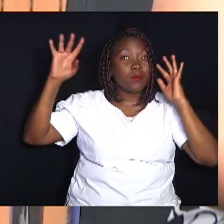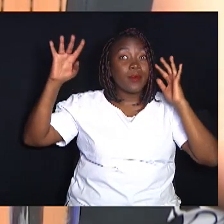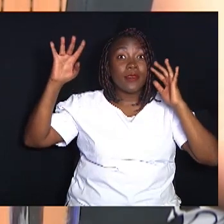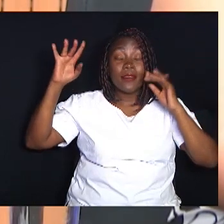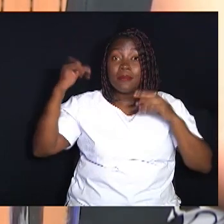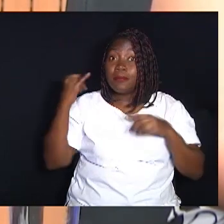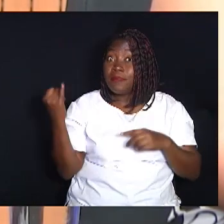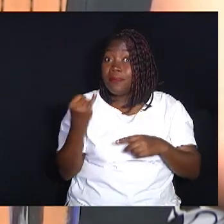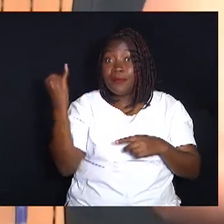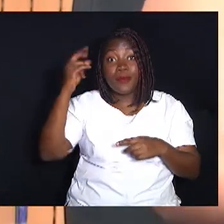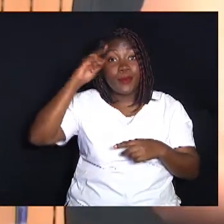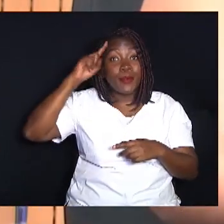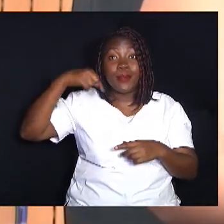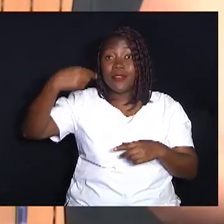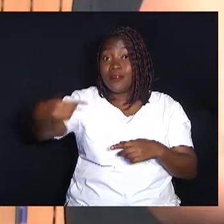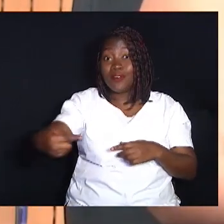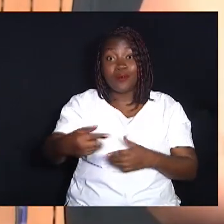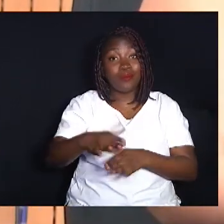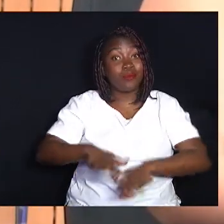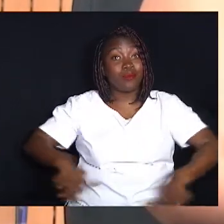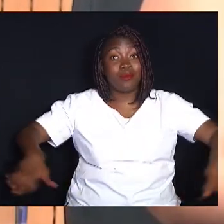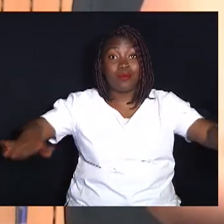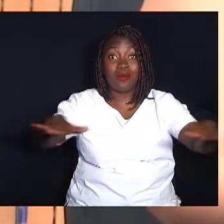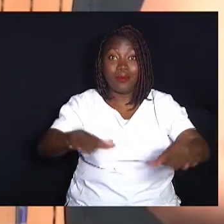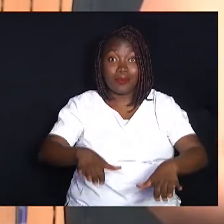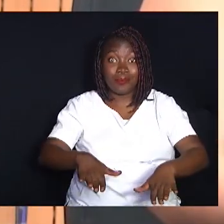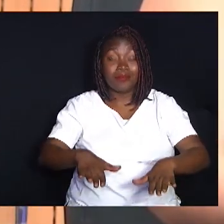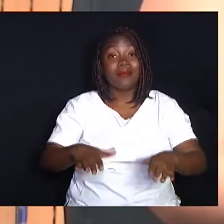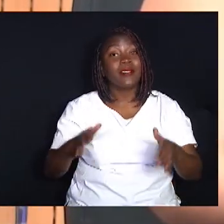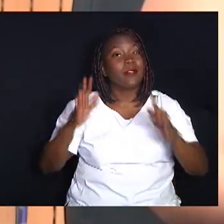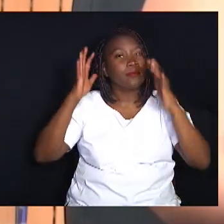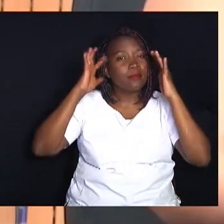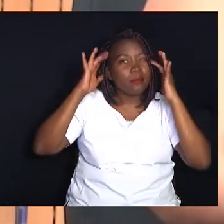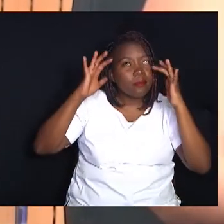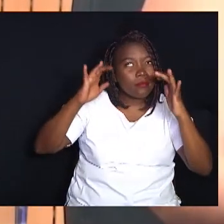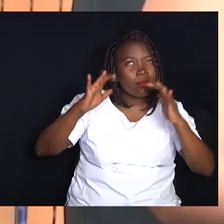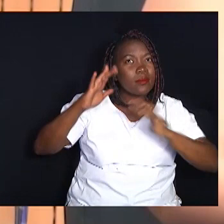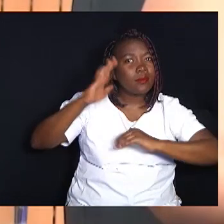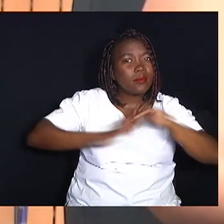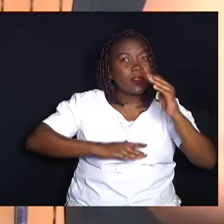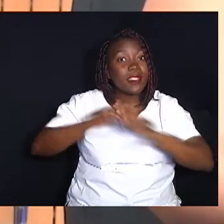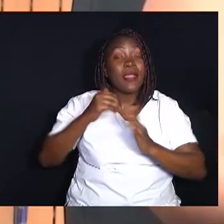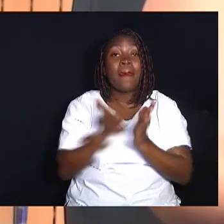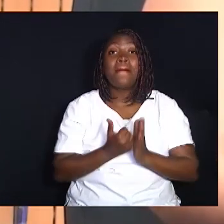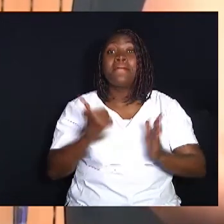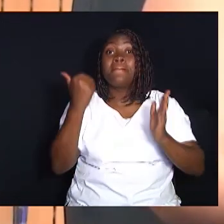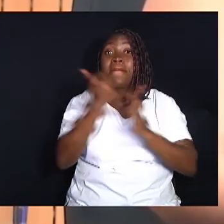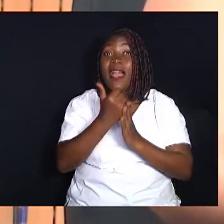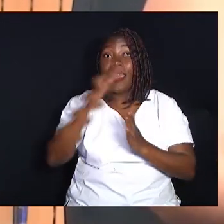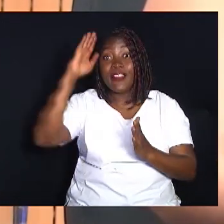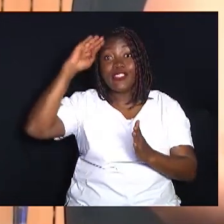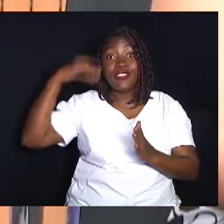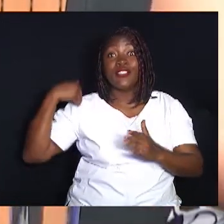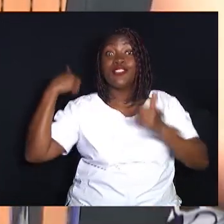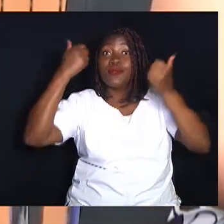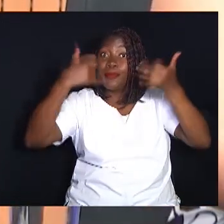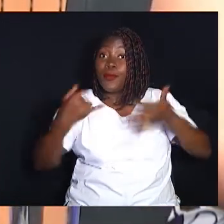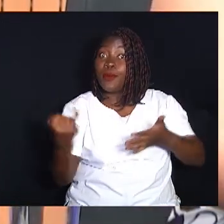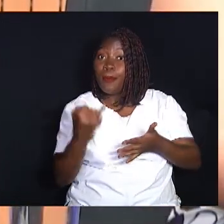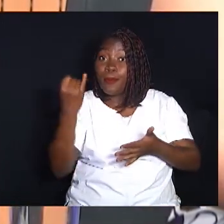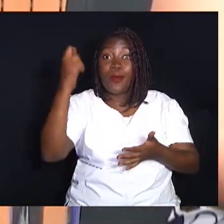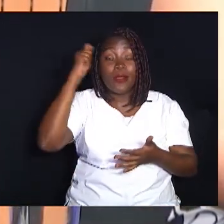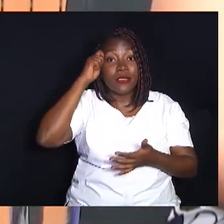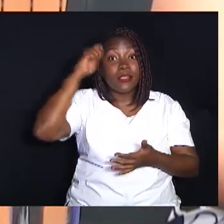dia a dia de todo ser humano. Além das habilidades racionais, a vereadora ressaltou a importância lúdica da leitura. A